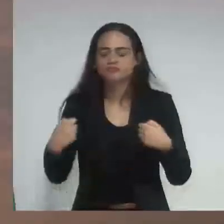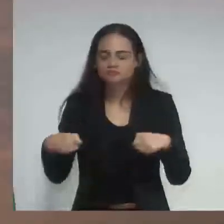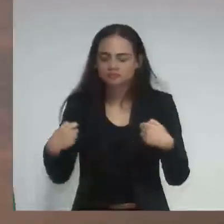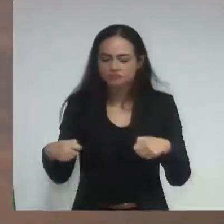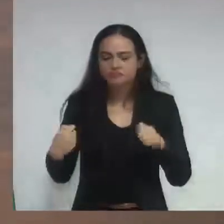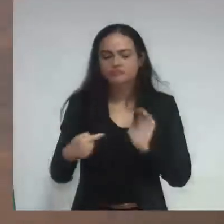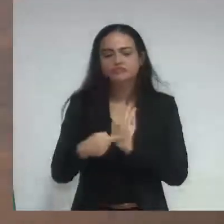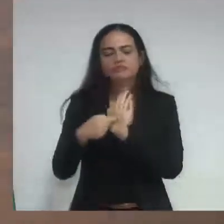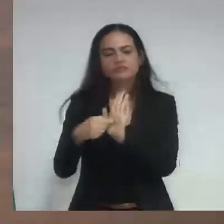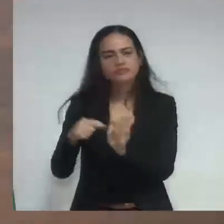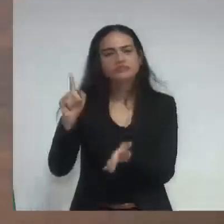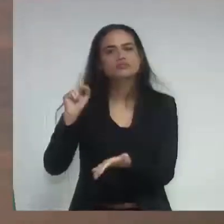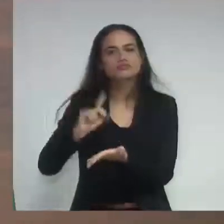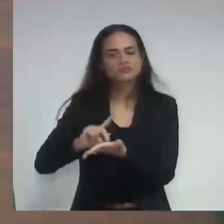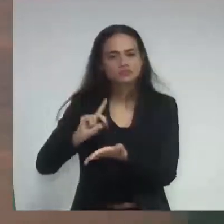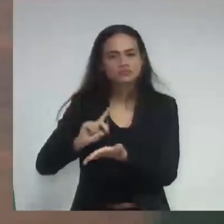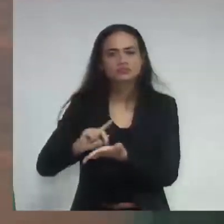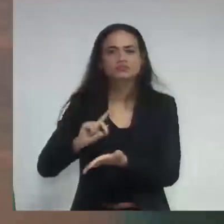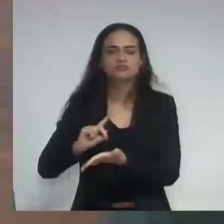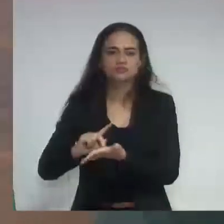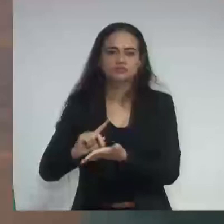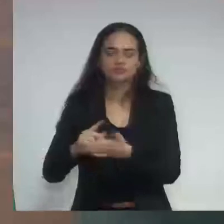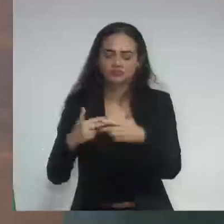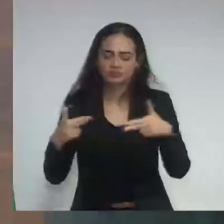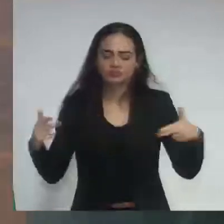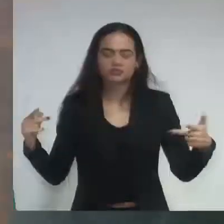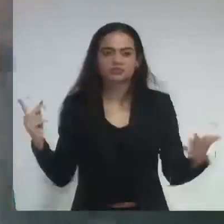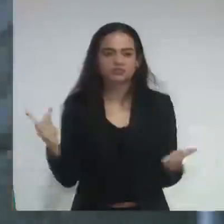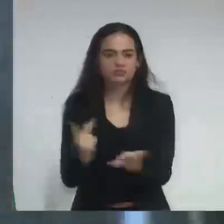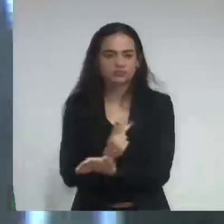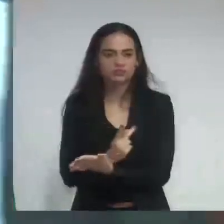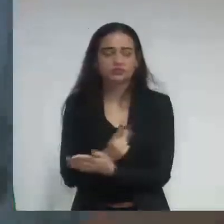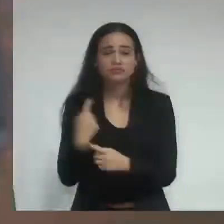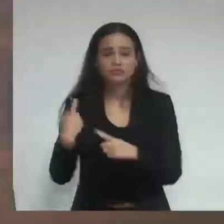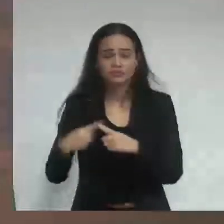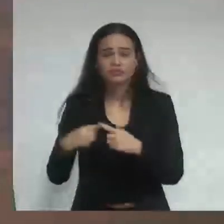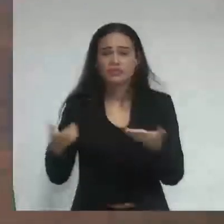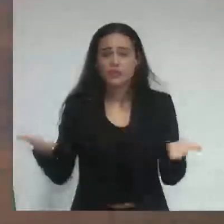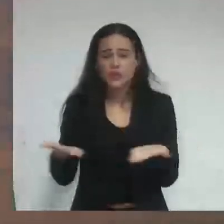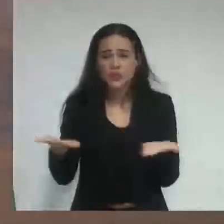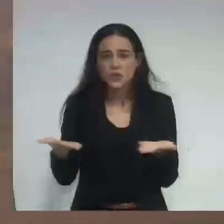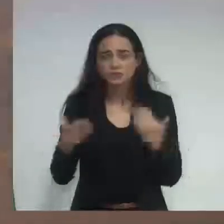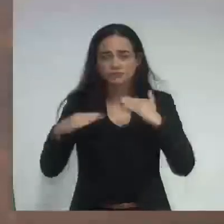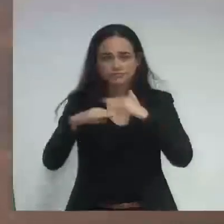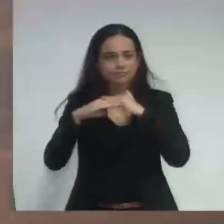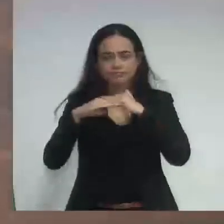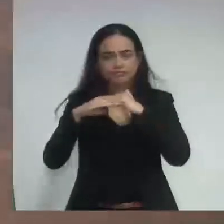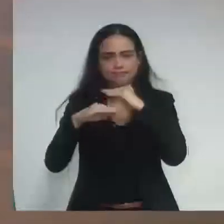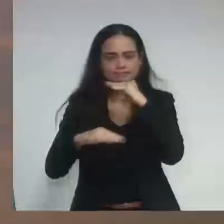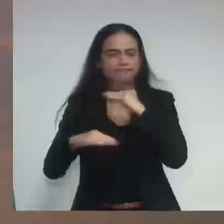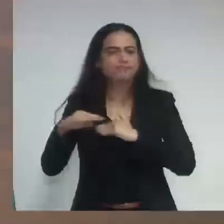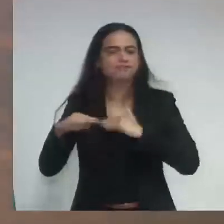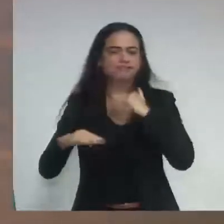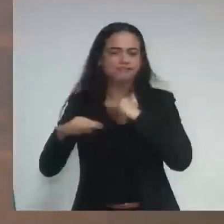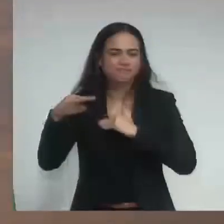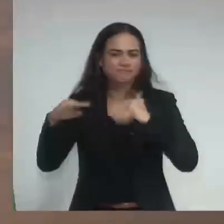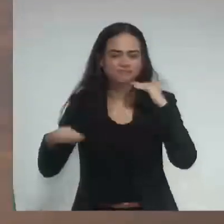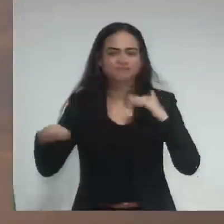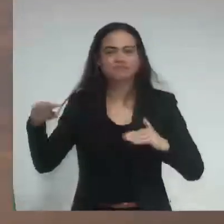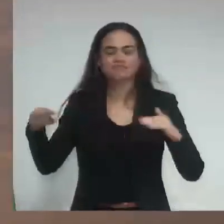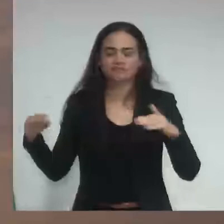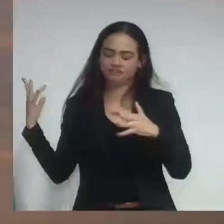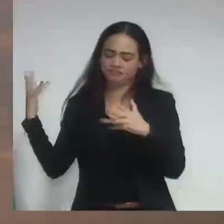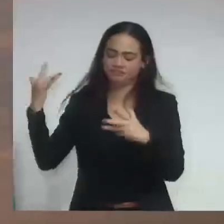legitimar um sistema injusto, arbitrário, desigual, que nós herdamos e temos a obrigação